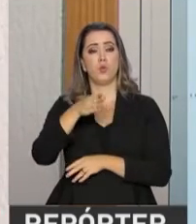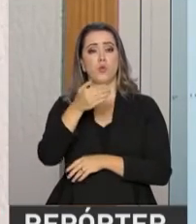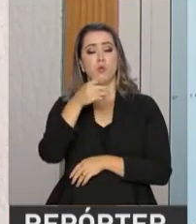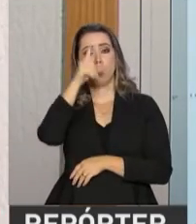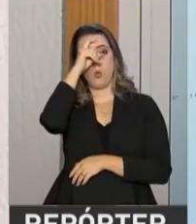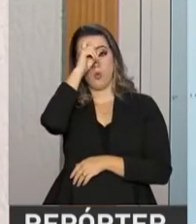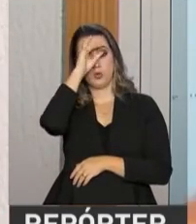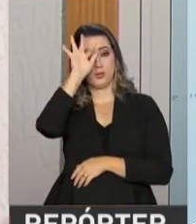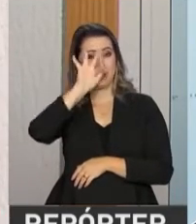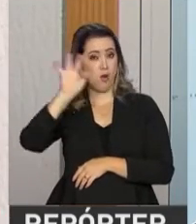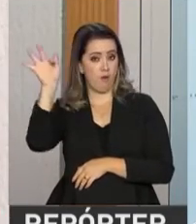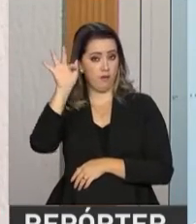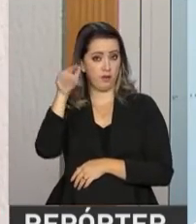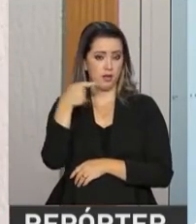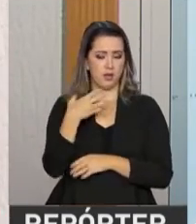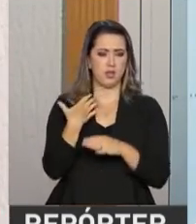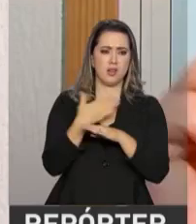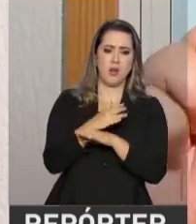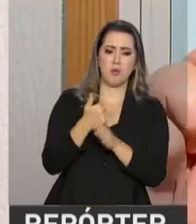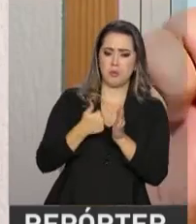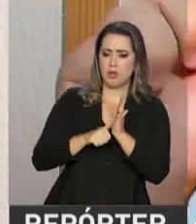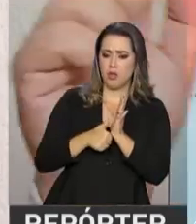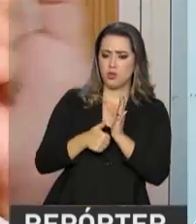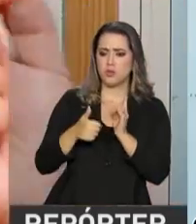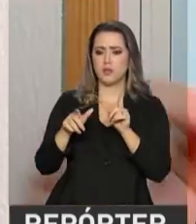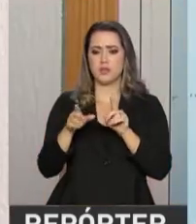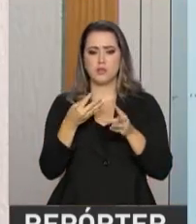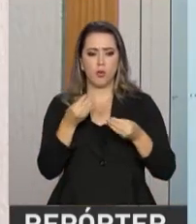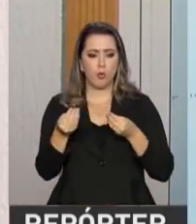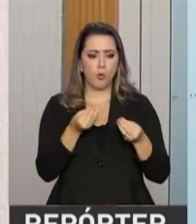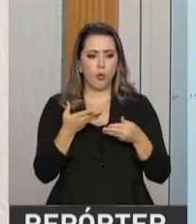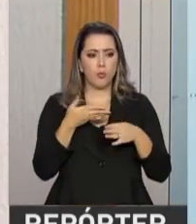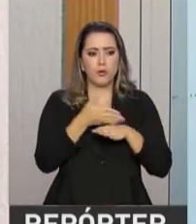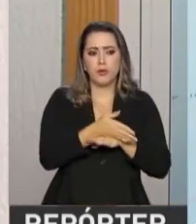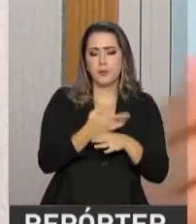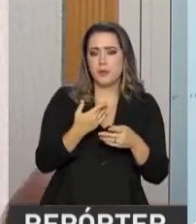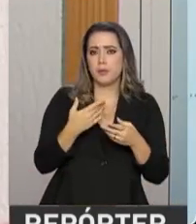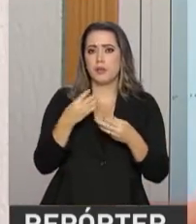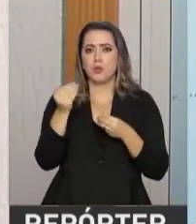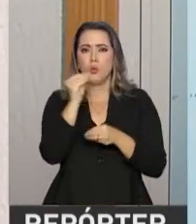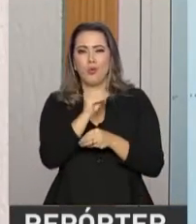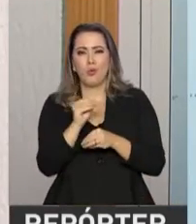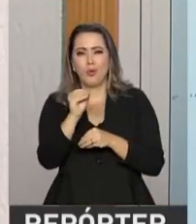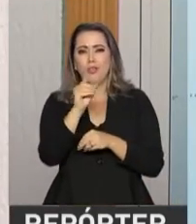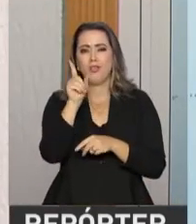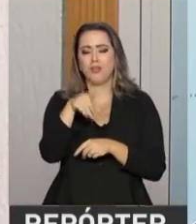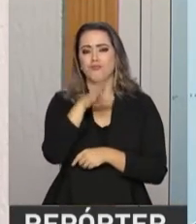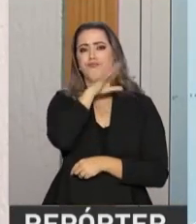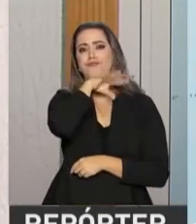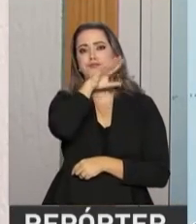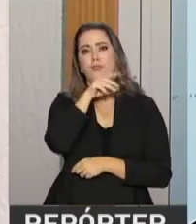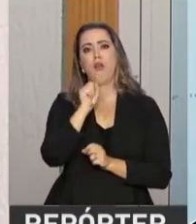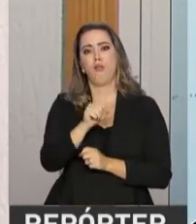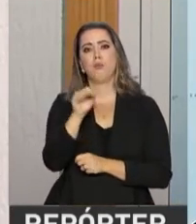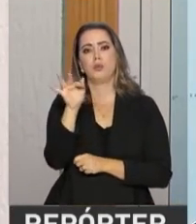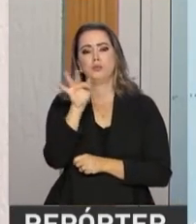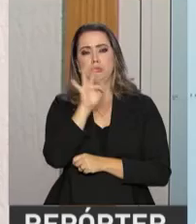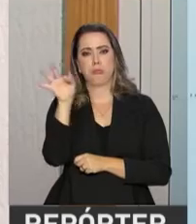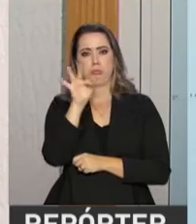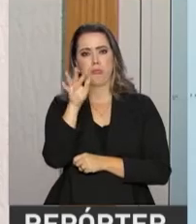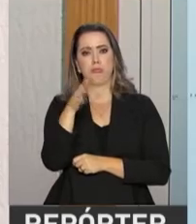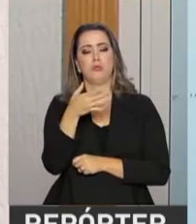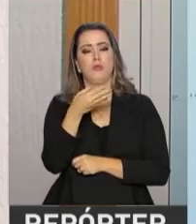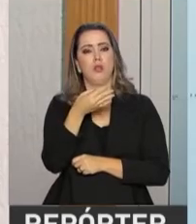a questão de identificação a questão de encaminhamento à questão de atendimento é ruim e isso é uma forma